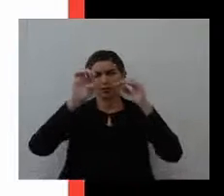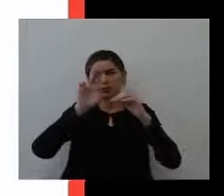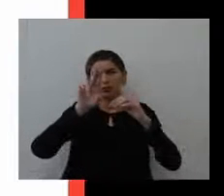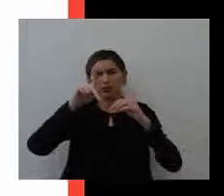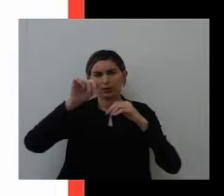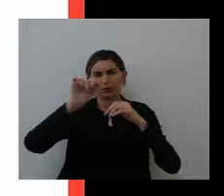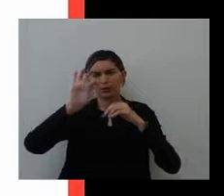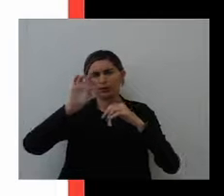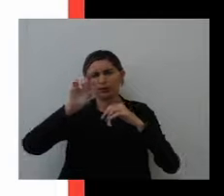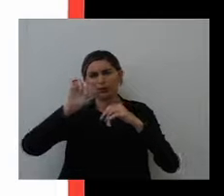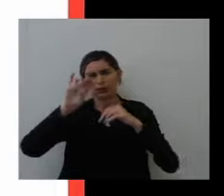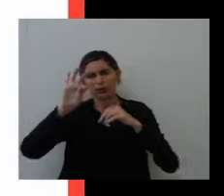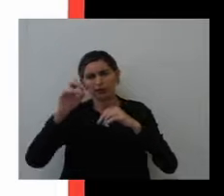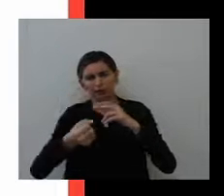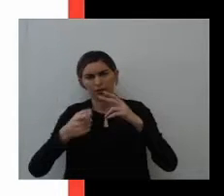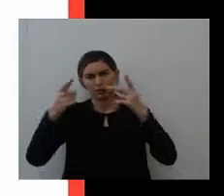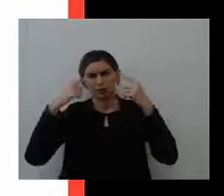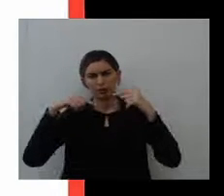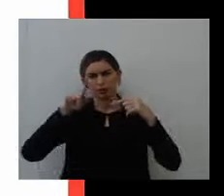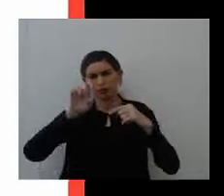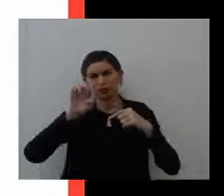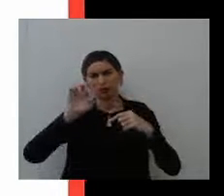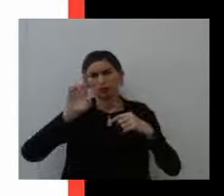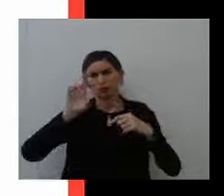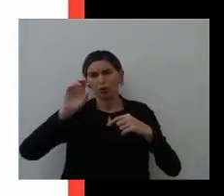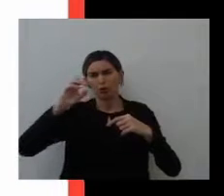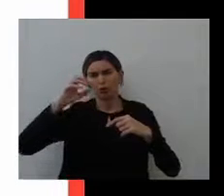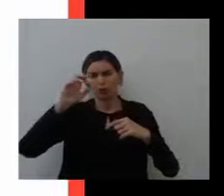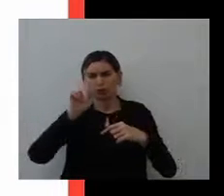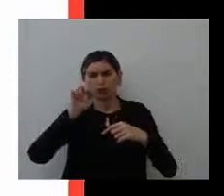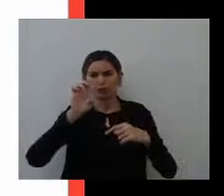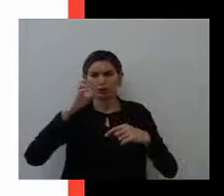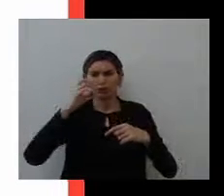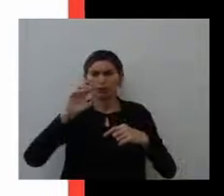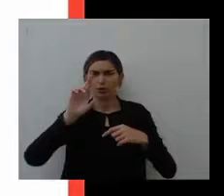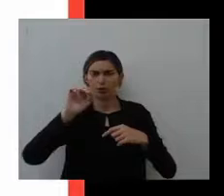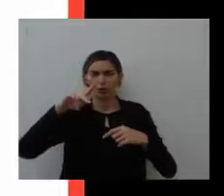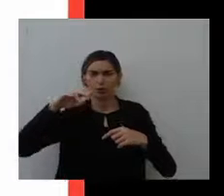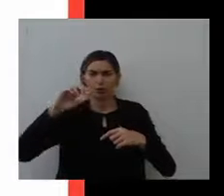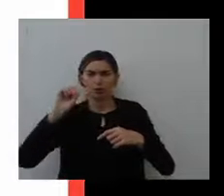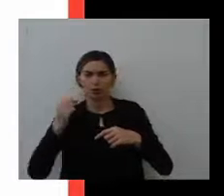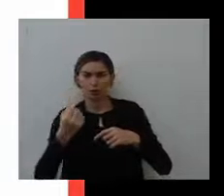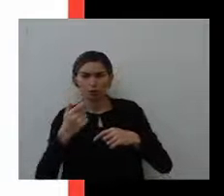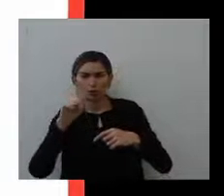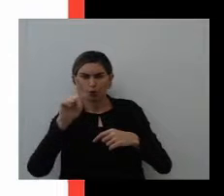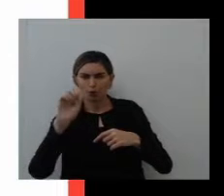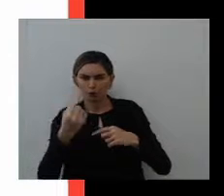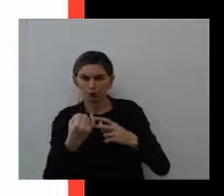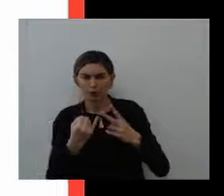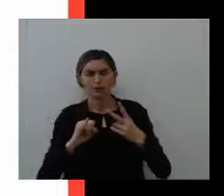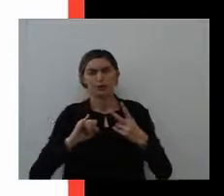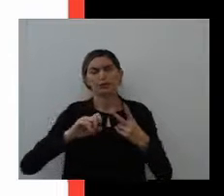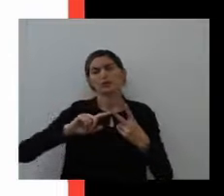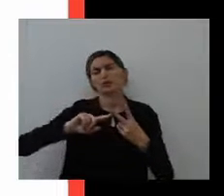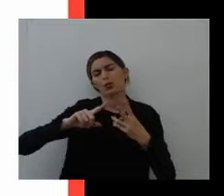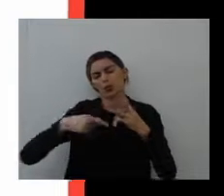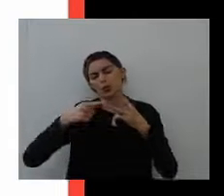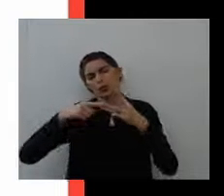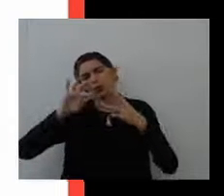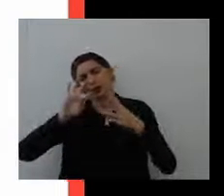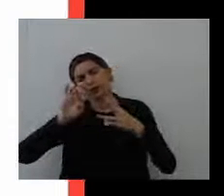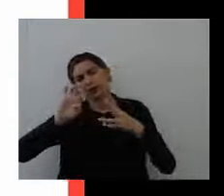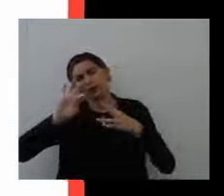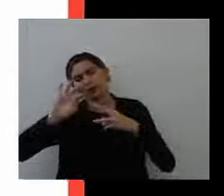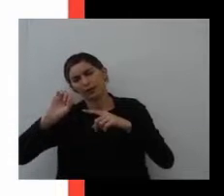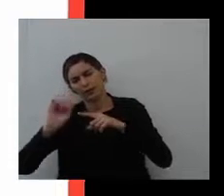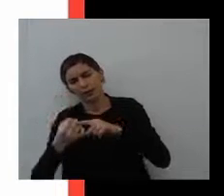eupátridas, os georgóis e os tetas, ou tetas, como algumas traduções trazem. Então,